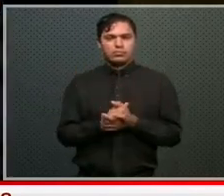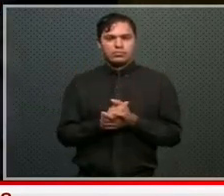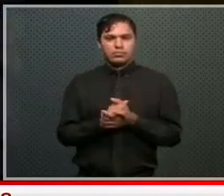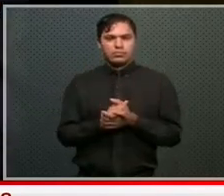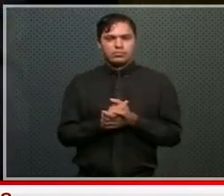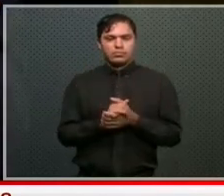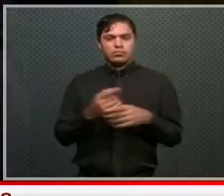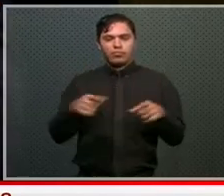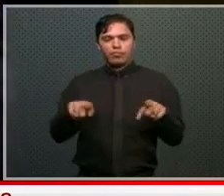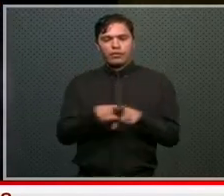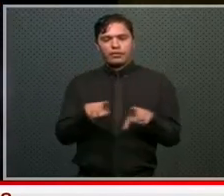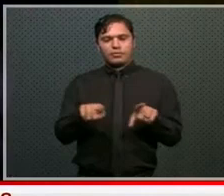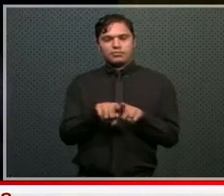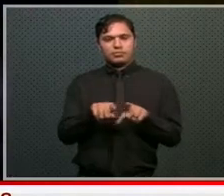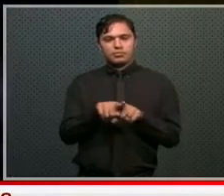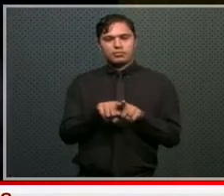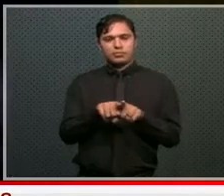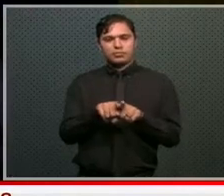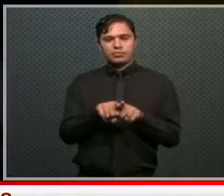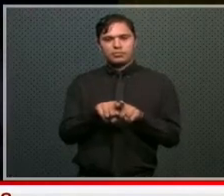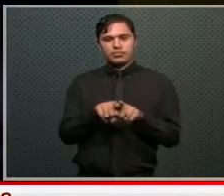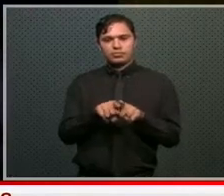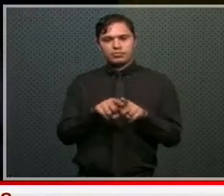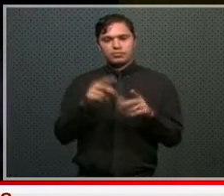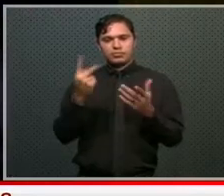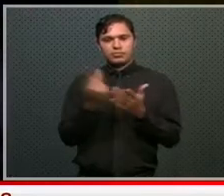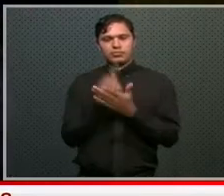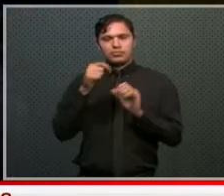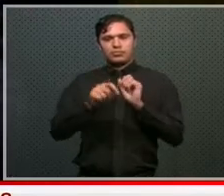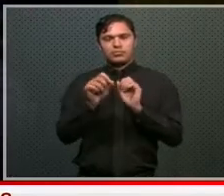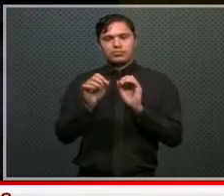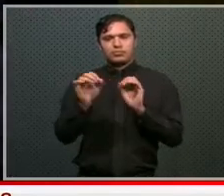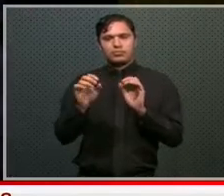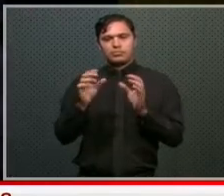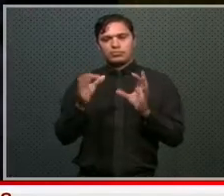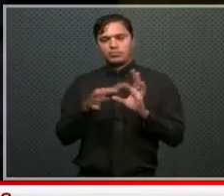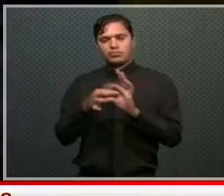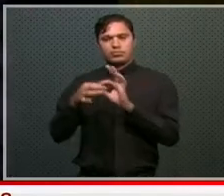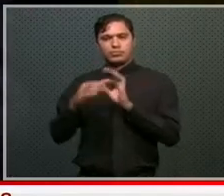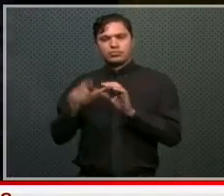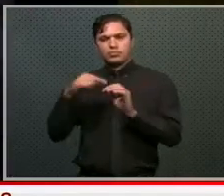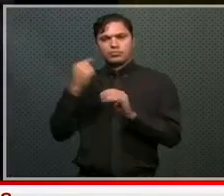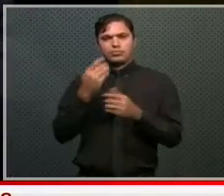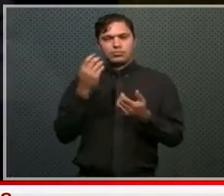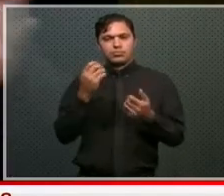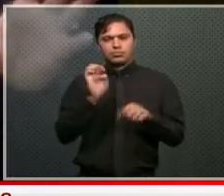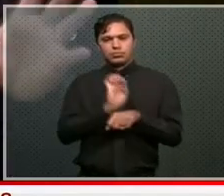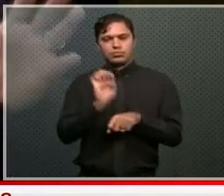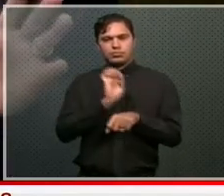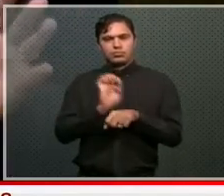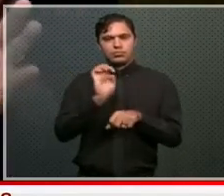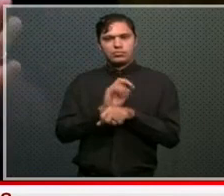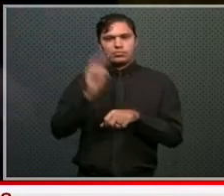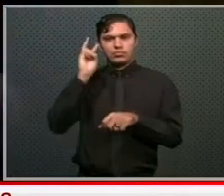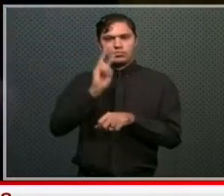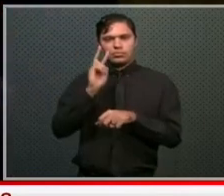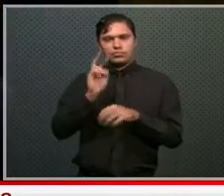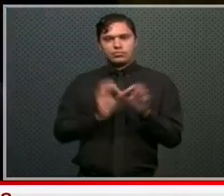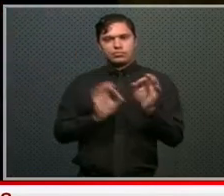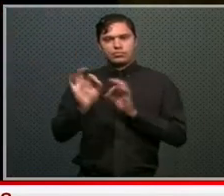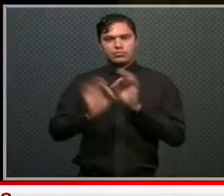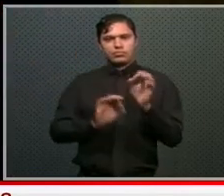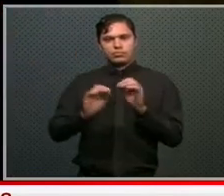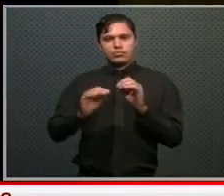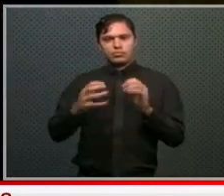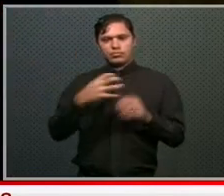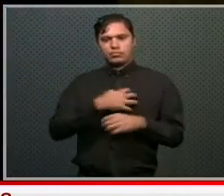seguimos essa essa contextualização que hoje inclusive estado Já toma pé quando separa Agricultura Familiar no sentido